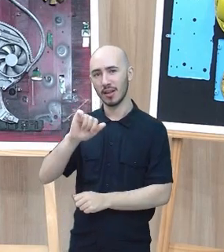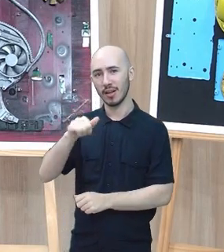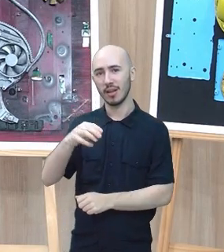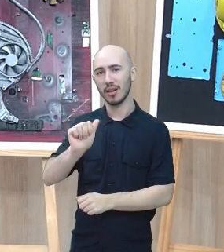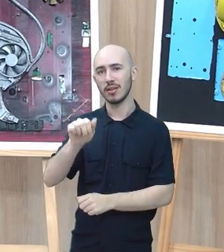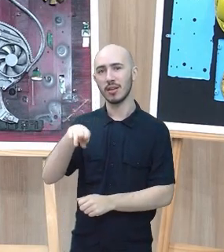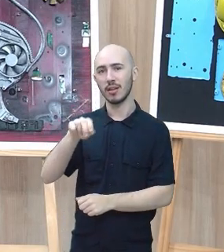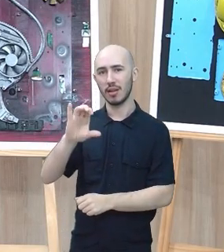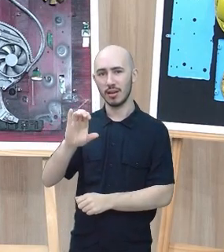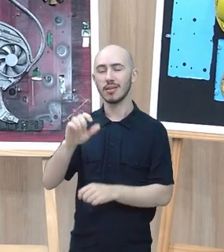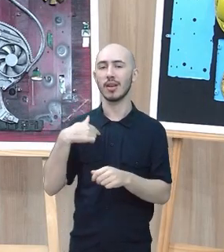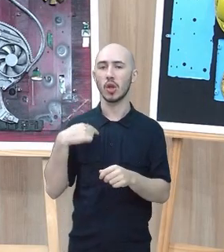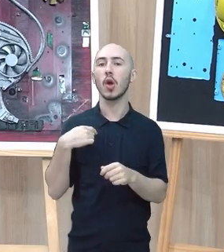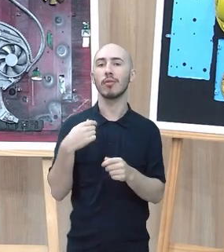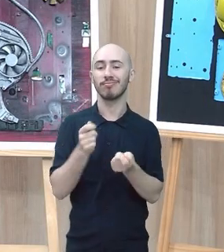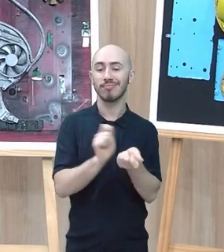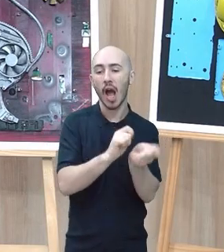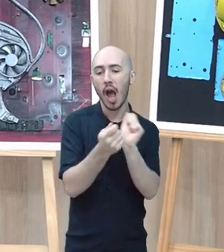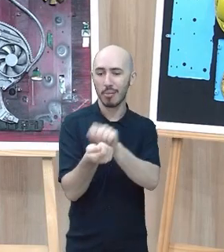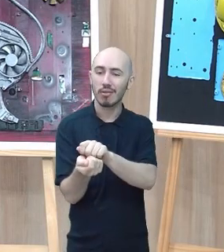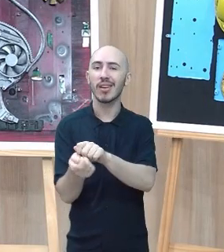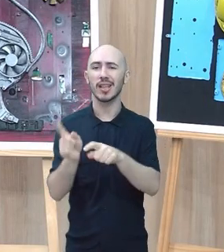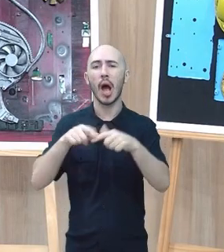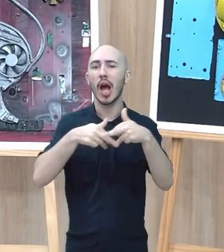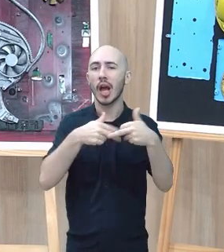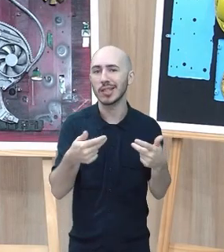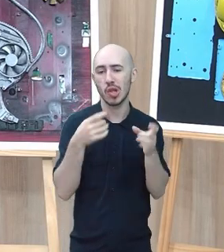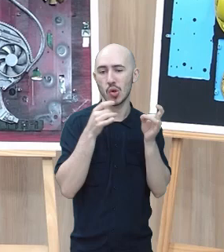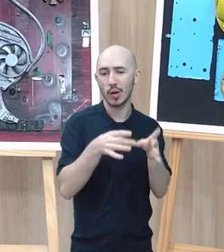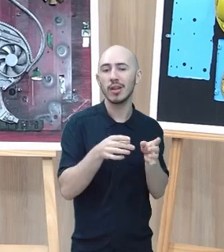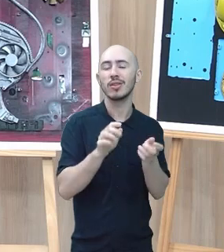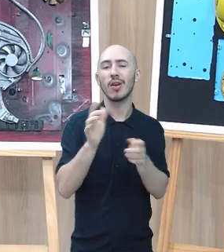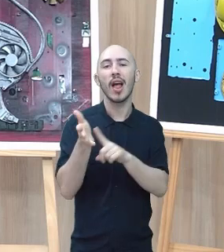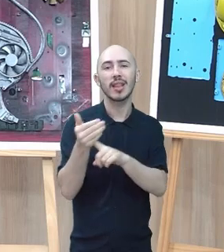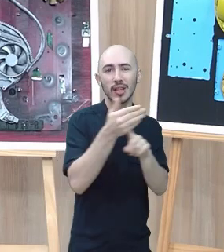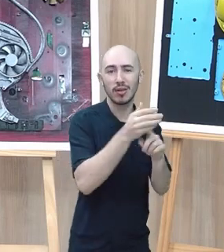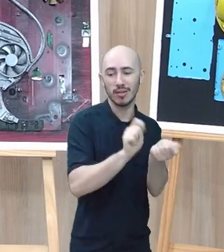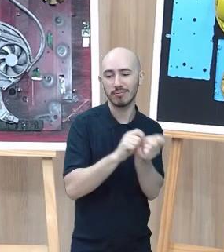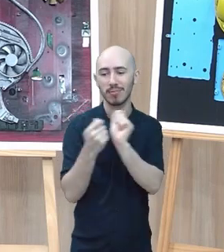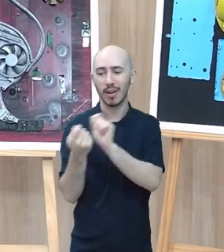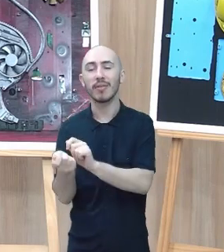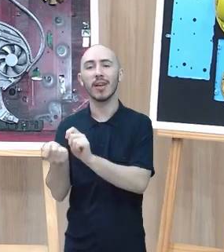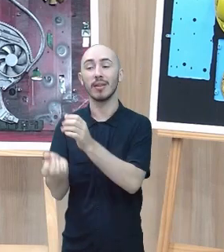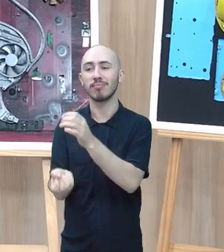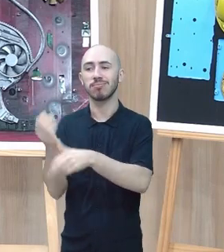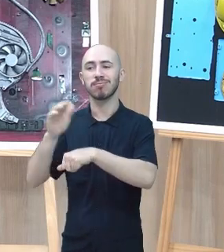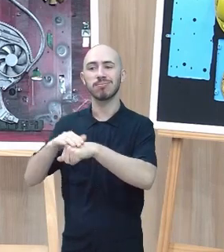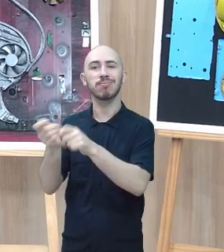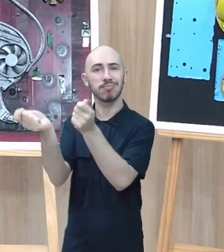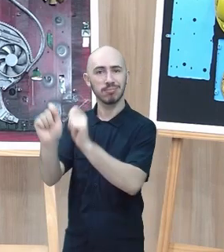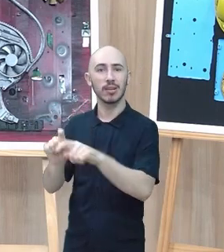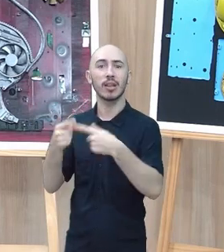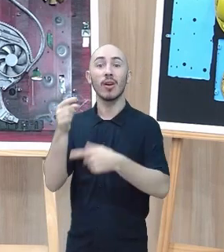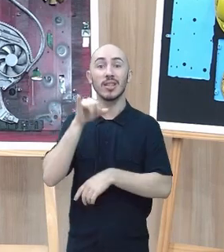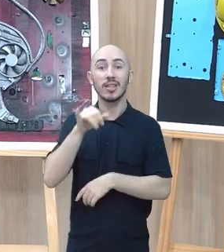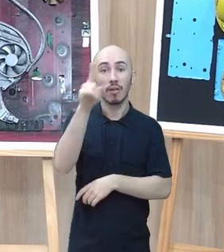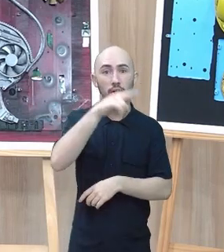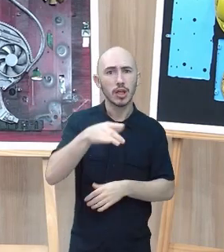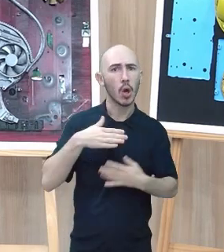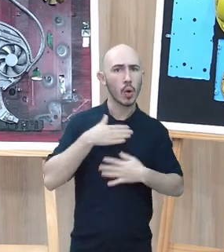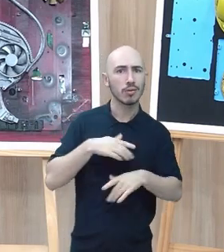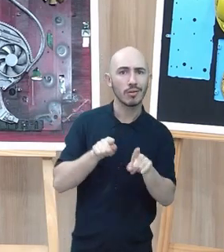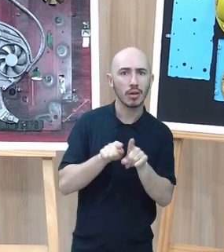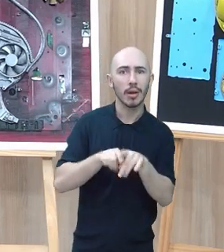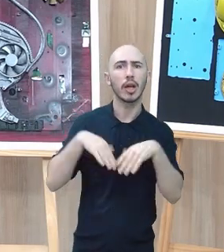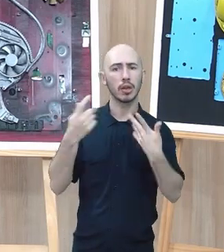com a meta-reciclagem, né, que reaproveita esses resíduos tecnológicos. E você, se você gostou de algum desses, você pode